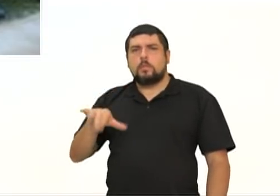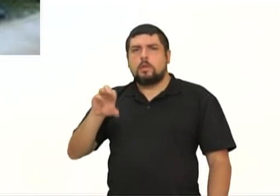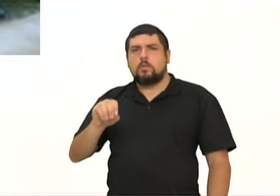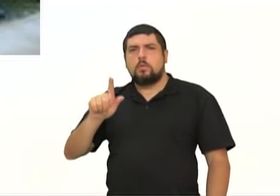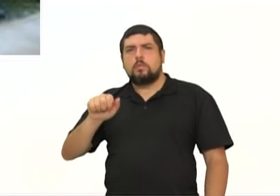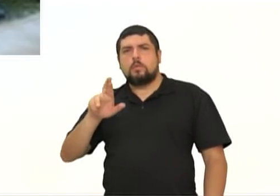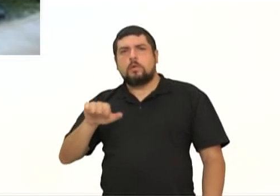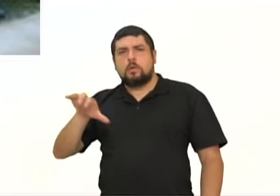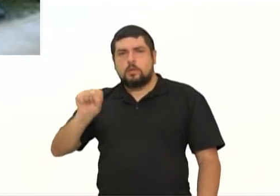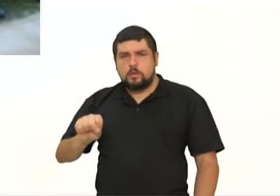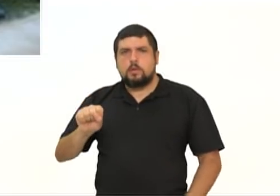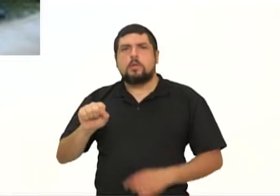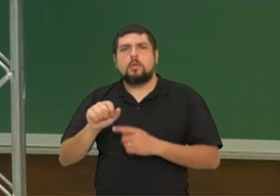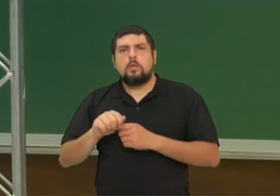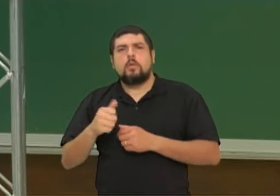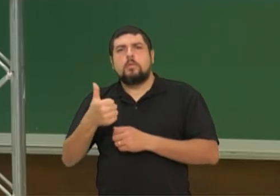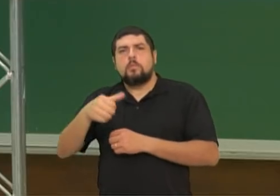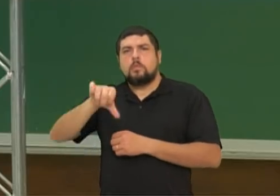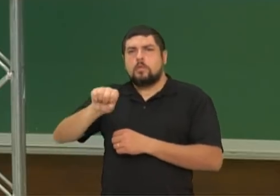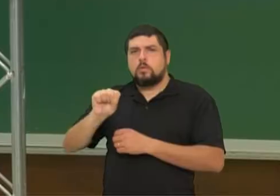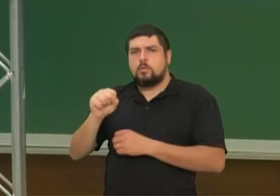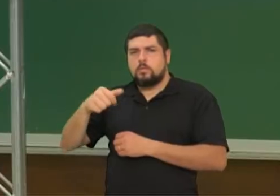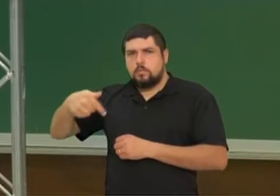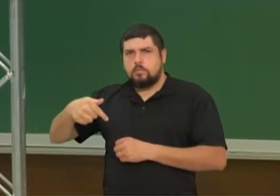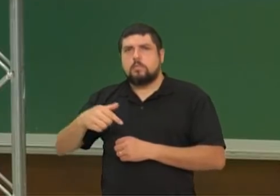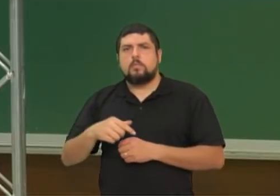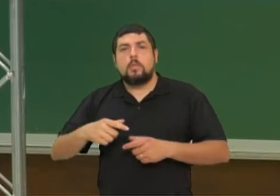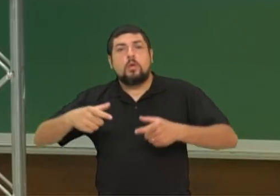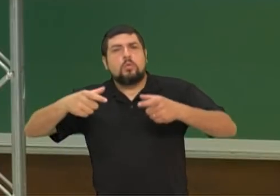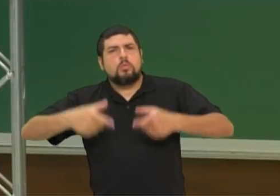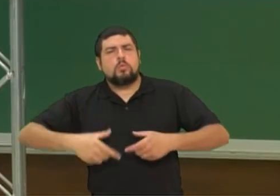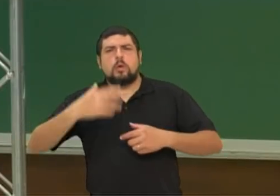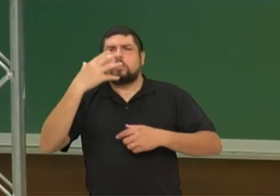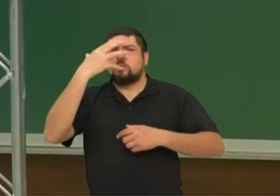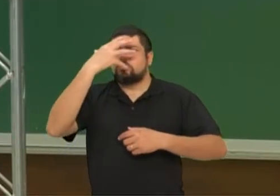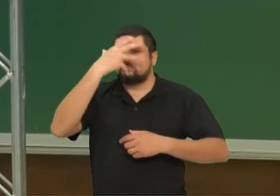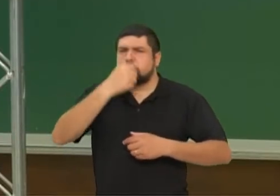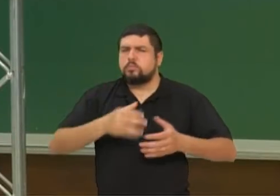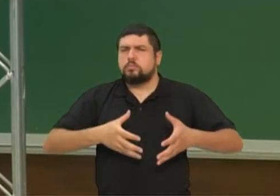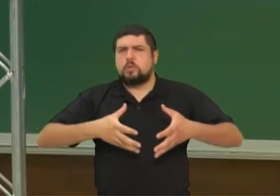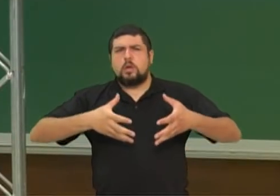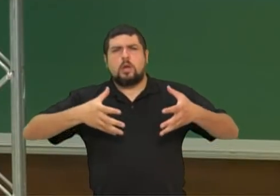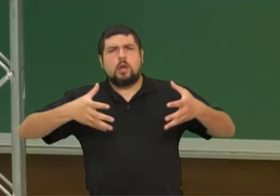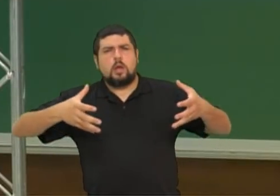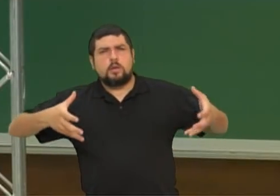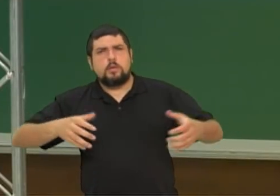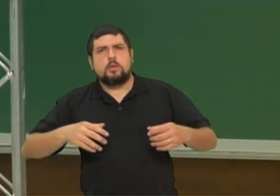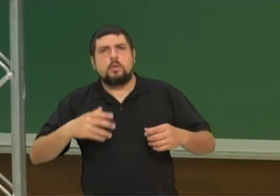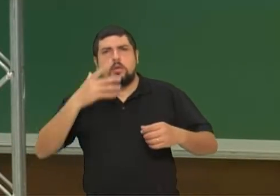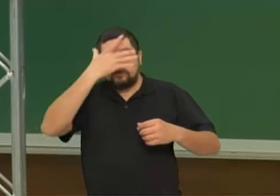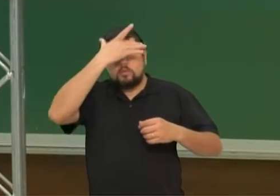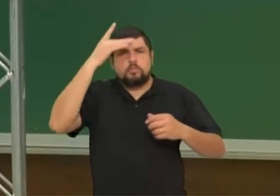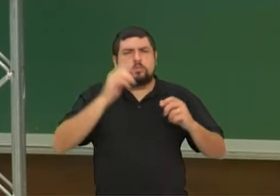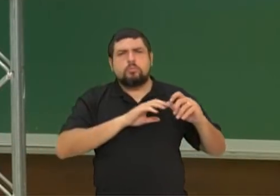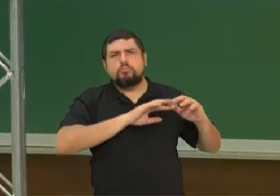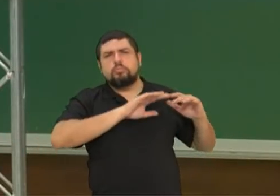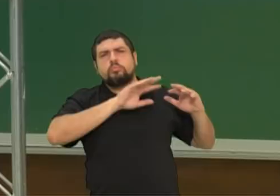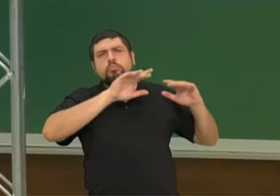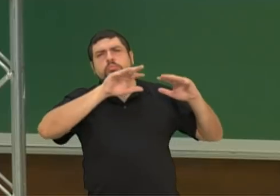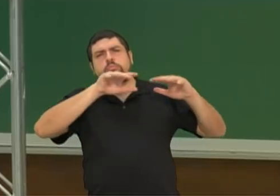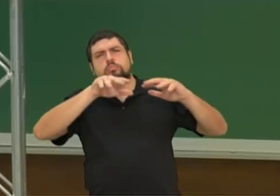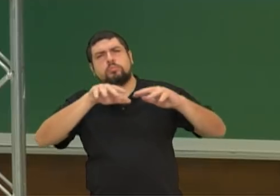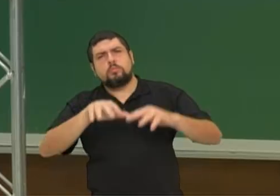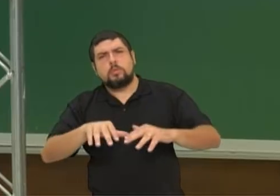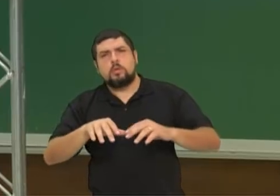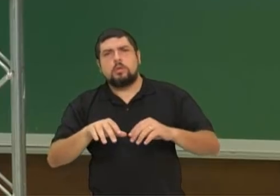1987. E ele tem uma instalação muito bonita, ampla, arejada, que recebe muita gente. Não apenas